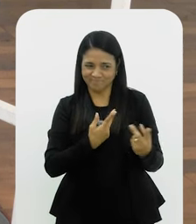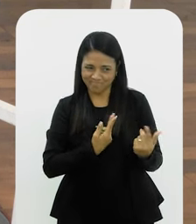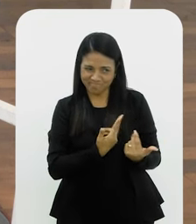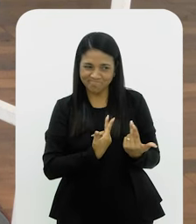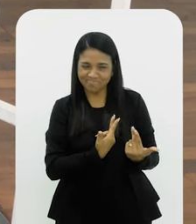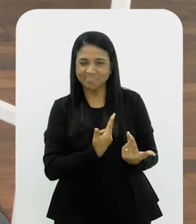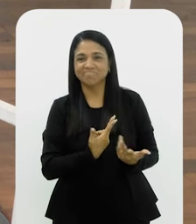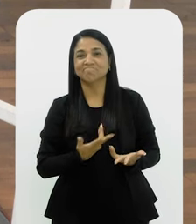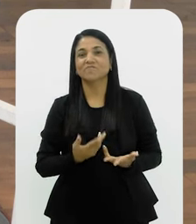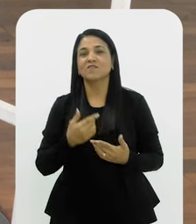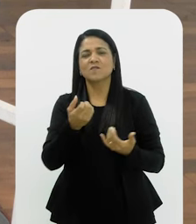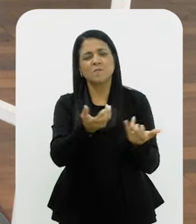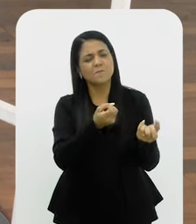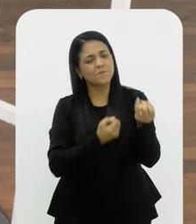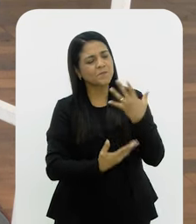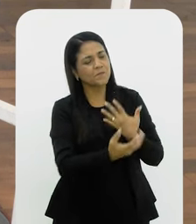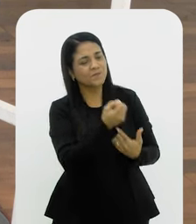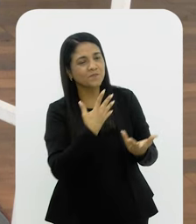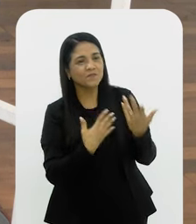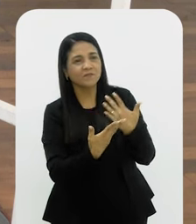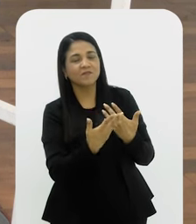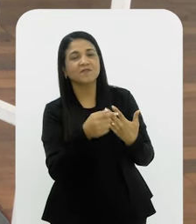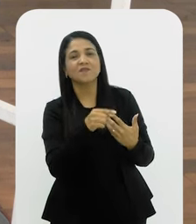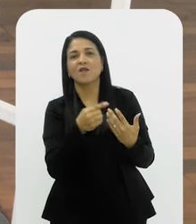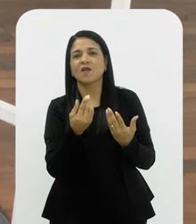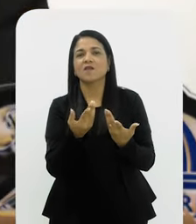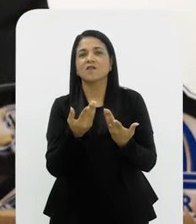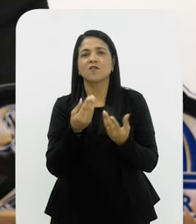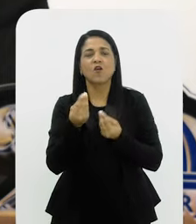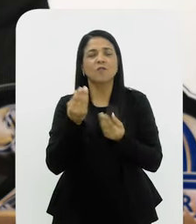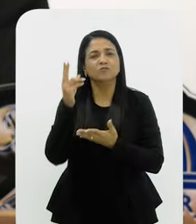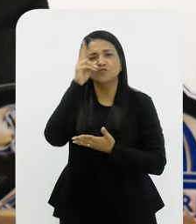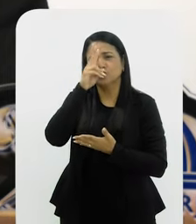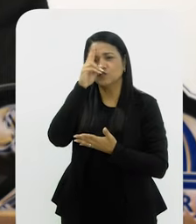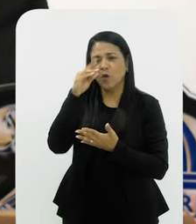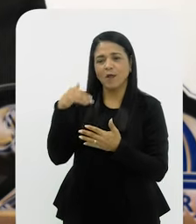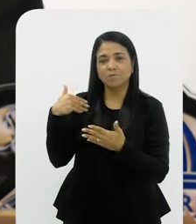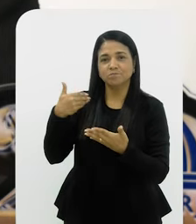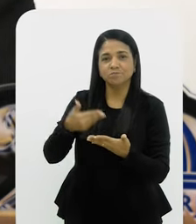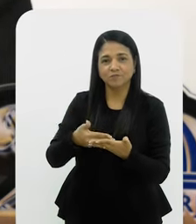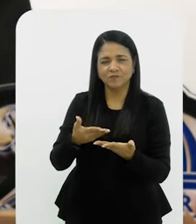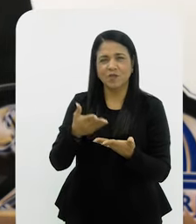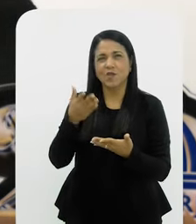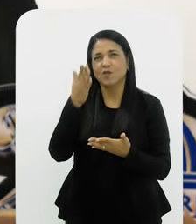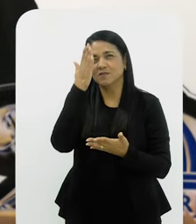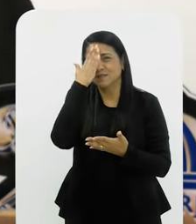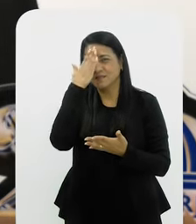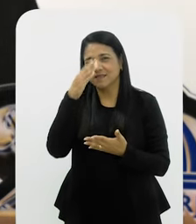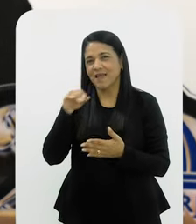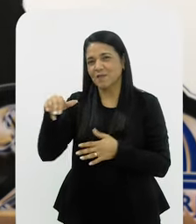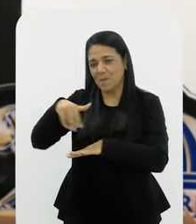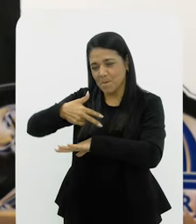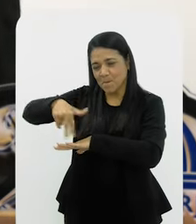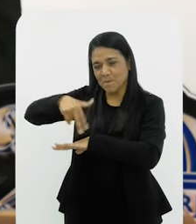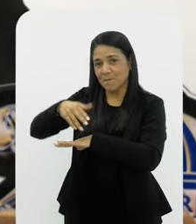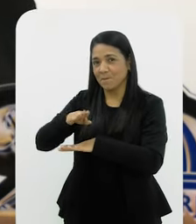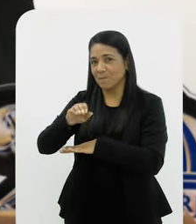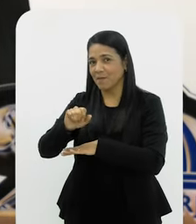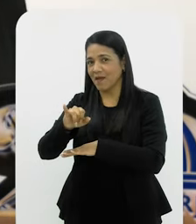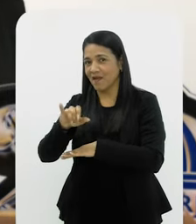Isso, isso aí. Jorge, conta pra gente aí, pro nosso público, como é que começa a tua história aí dentro do... Eu soube que você começou lá nos